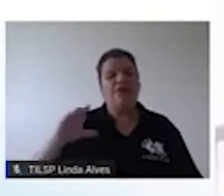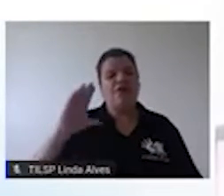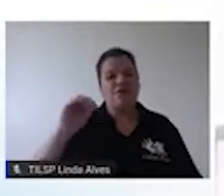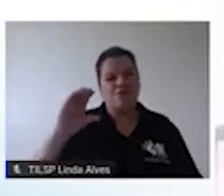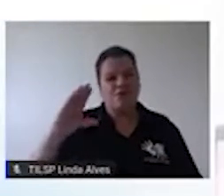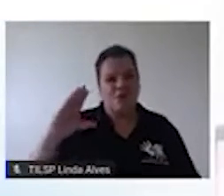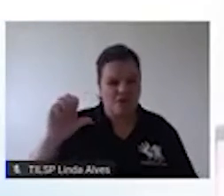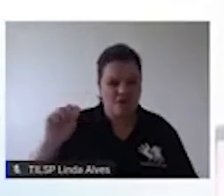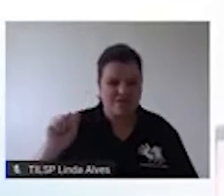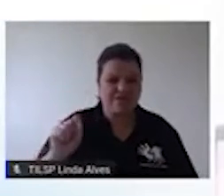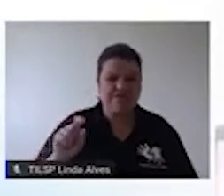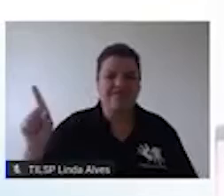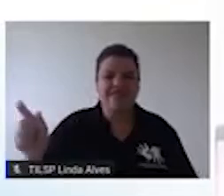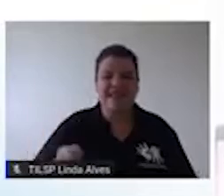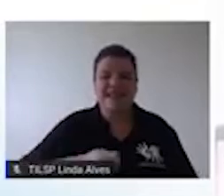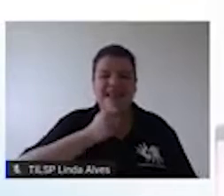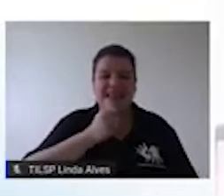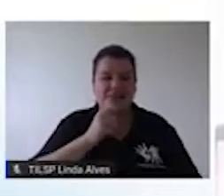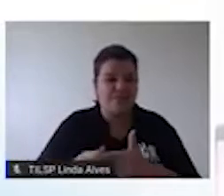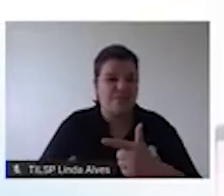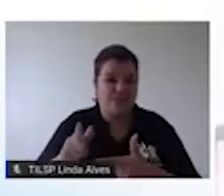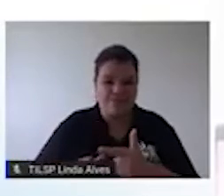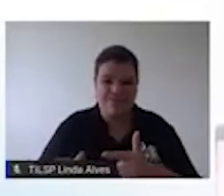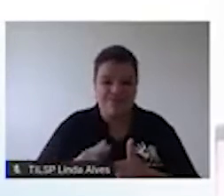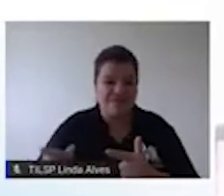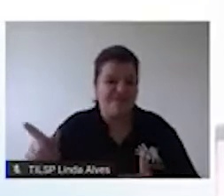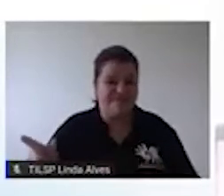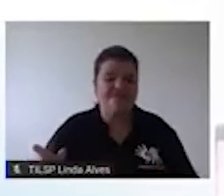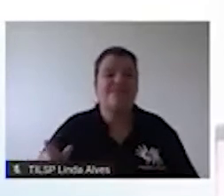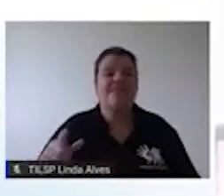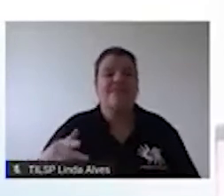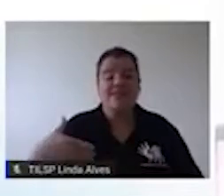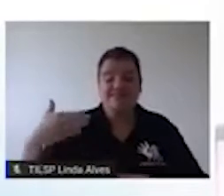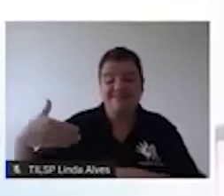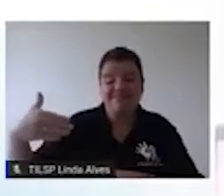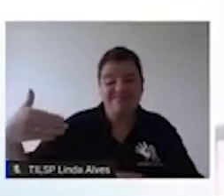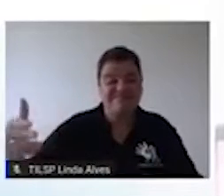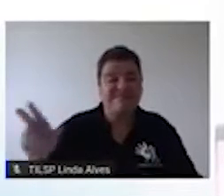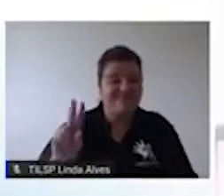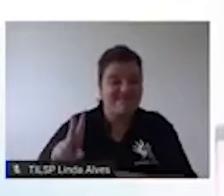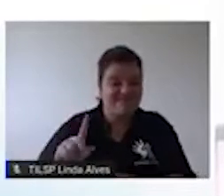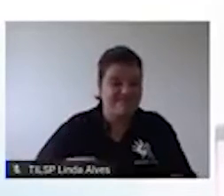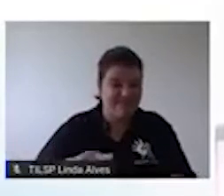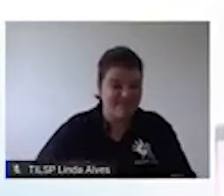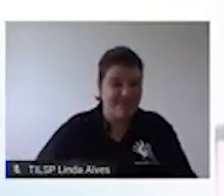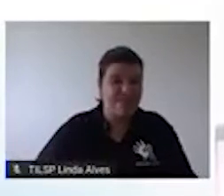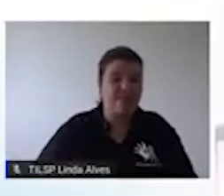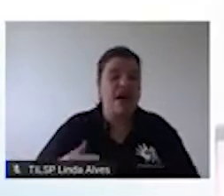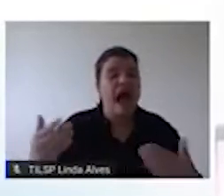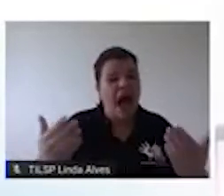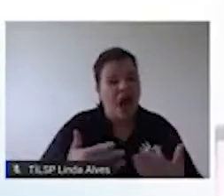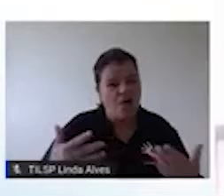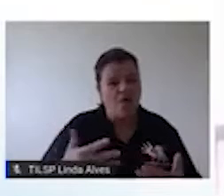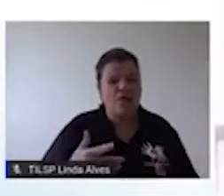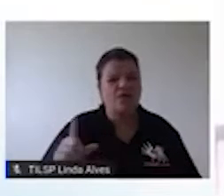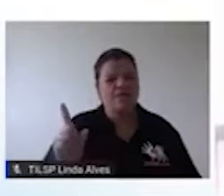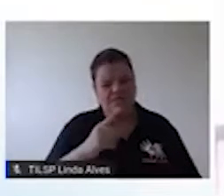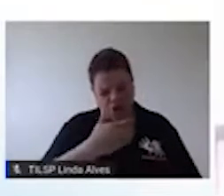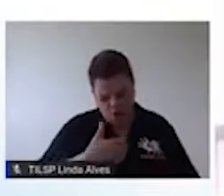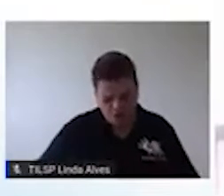da AstraZeneca, teve algum problema e vai precisar de mais alguns dias, enfim. Não era o momento, então, do